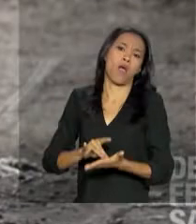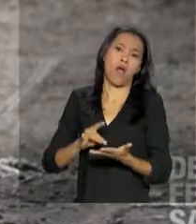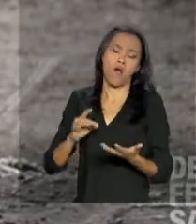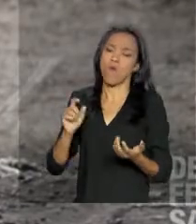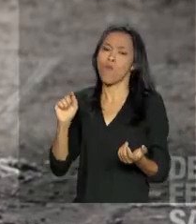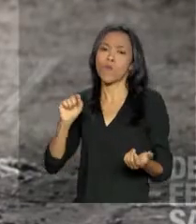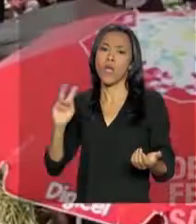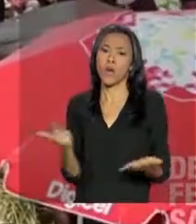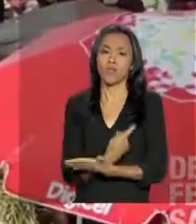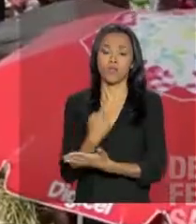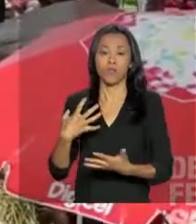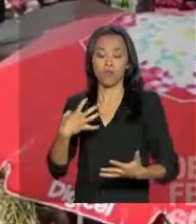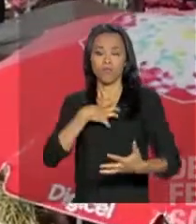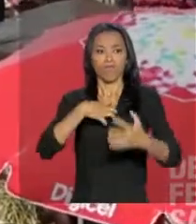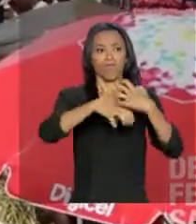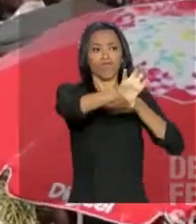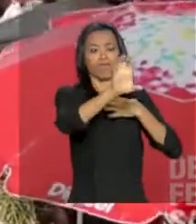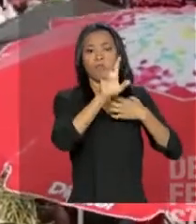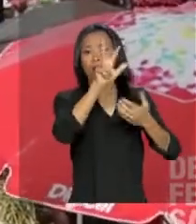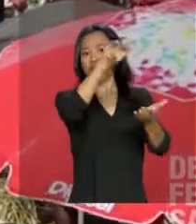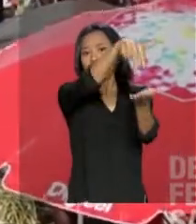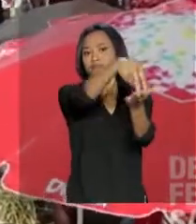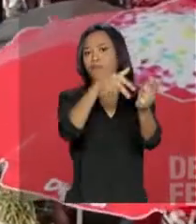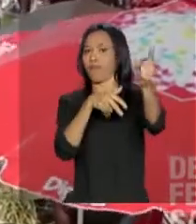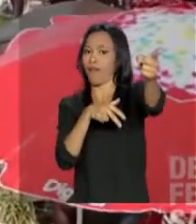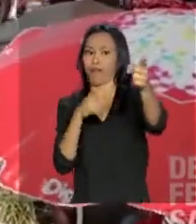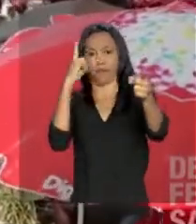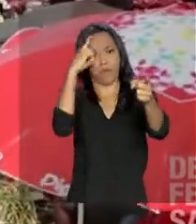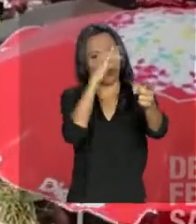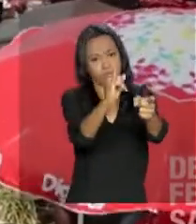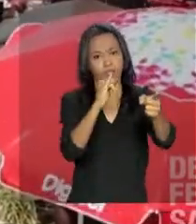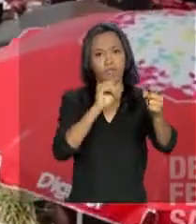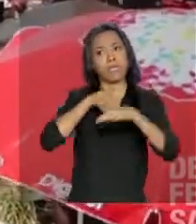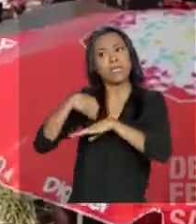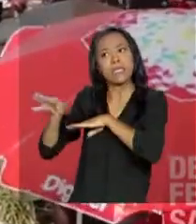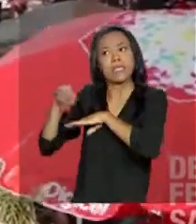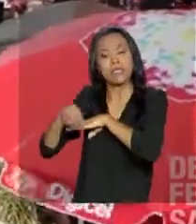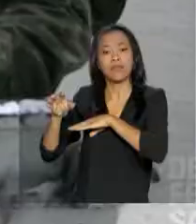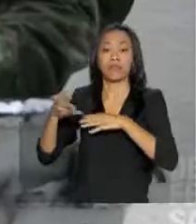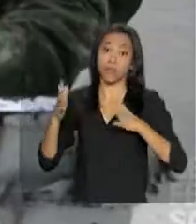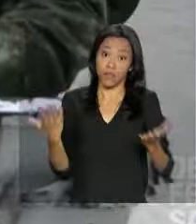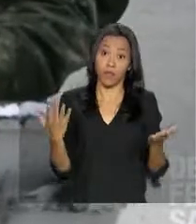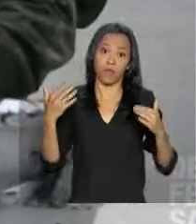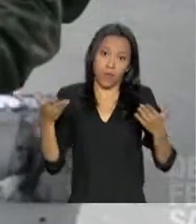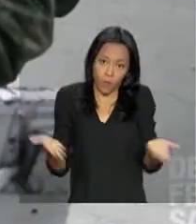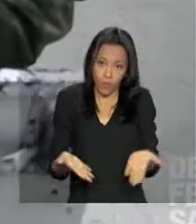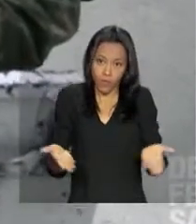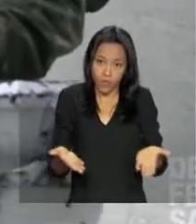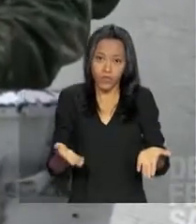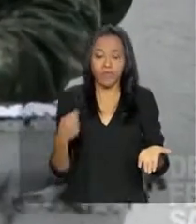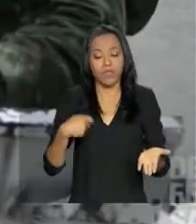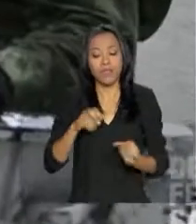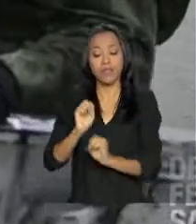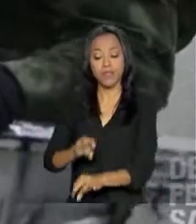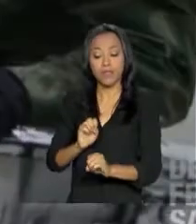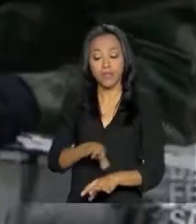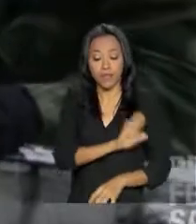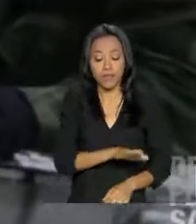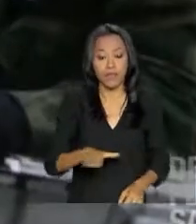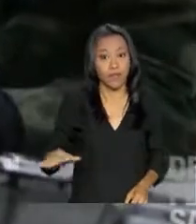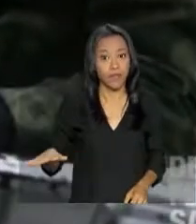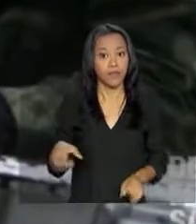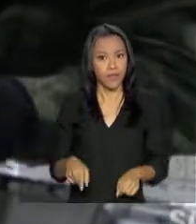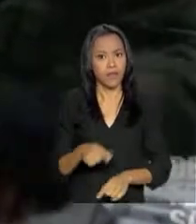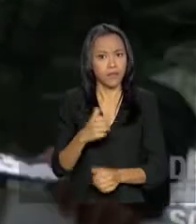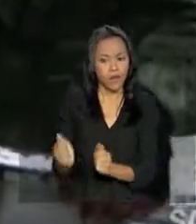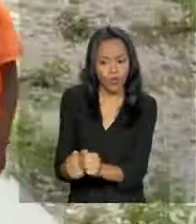da realidade que a gente teve. Acaba que a gente tem que realmente, a partir de hoje, a gente tem que educar nossas crianças realmente a ter